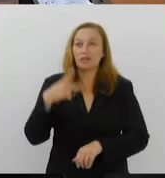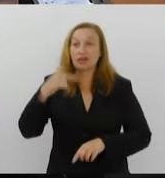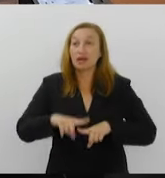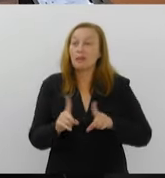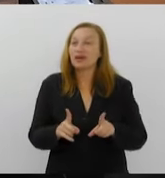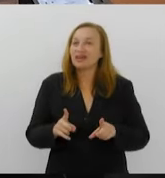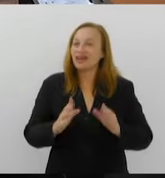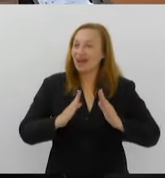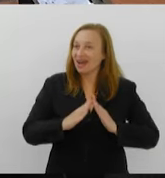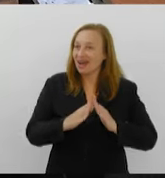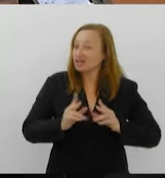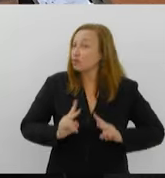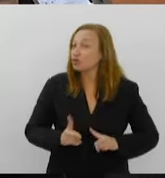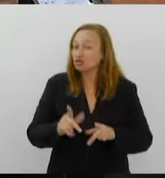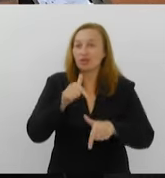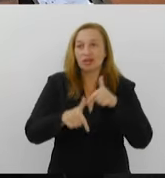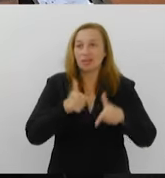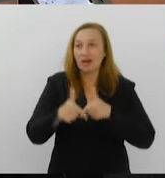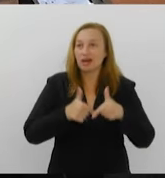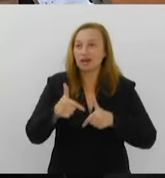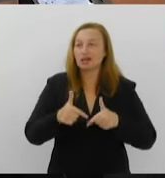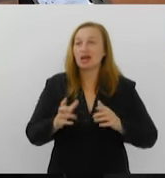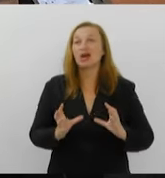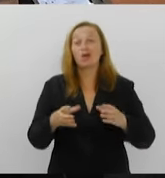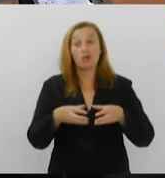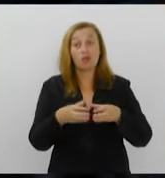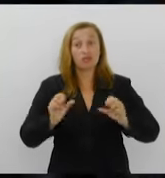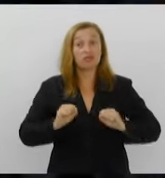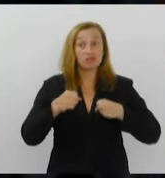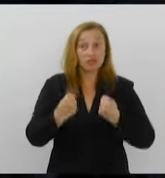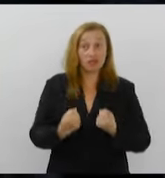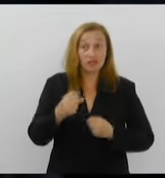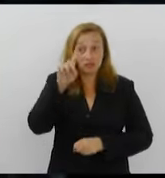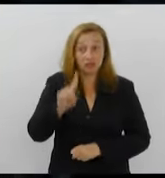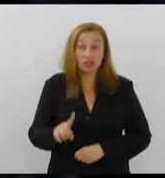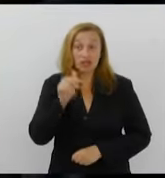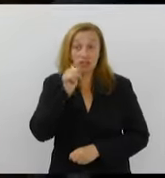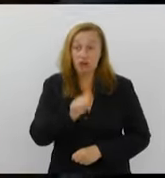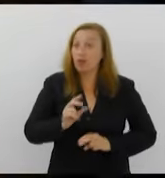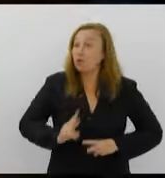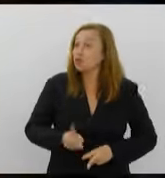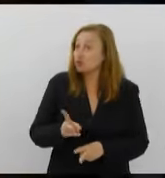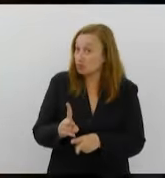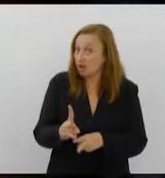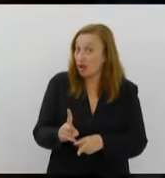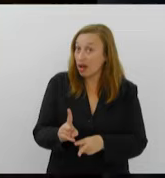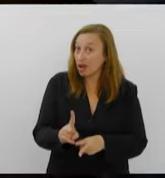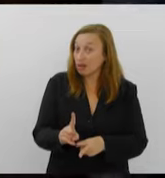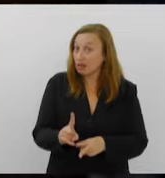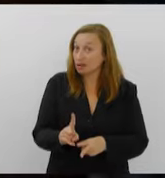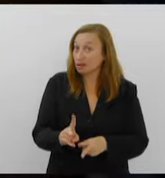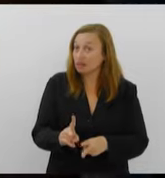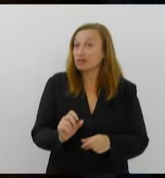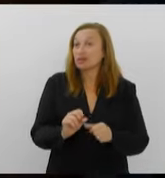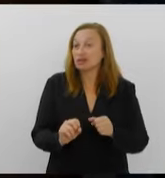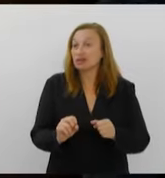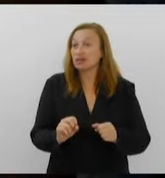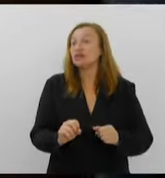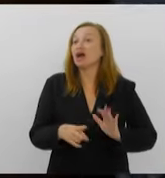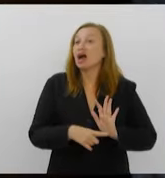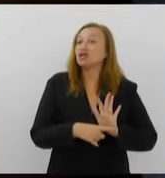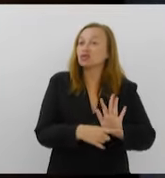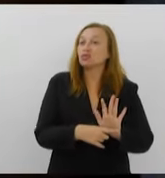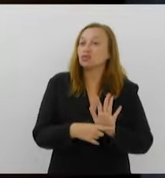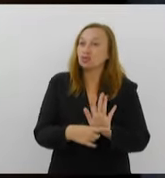casa continuará funcionando, inclusive a Comissão de Defesa dos Direitos da Mulher continuará fazendo os